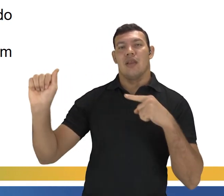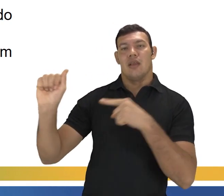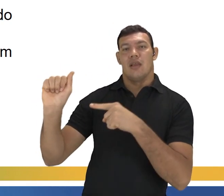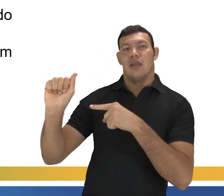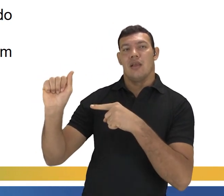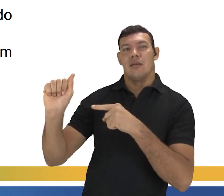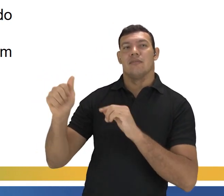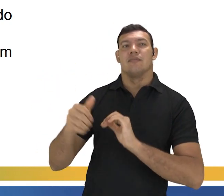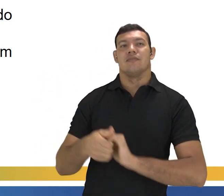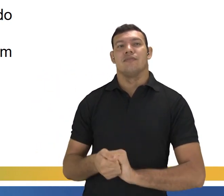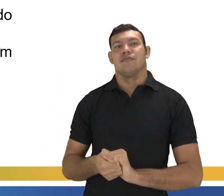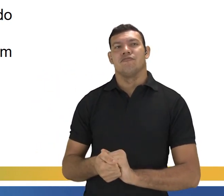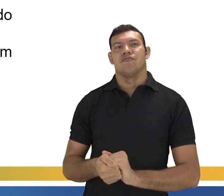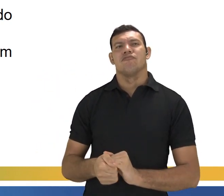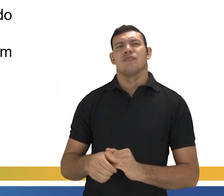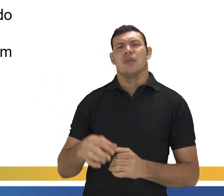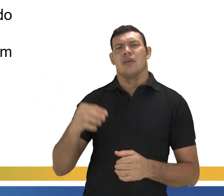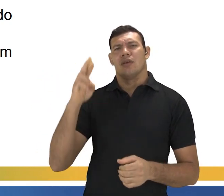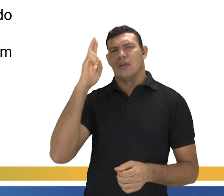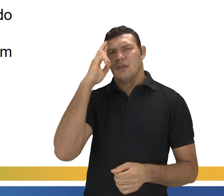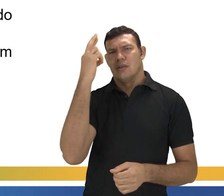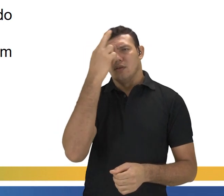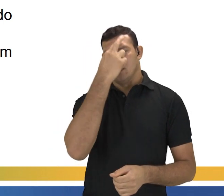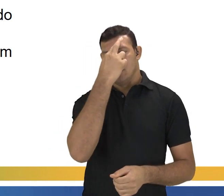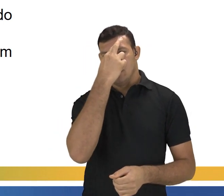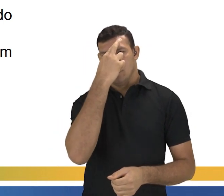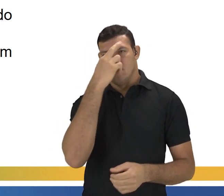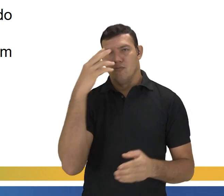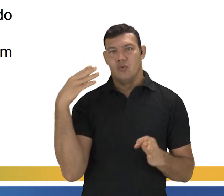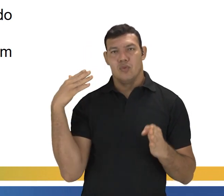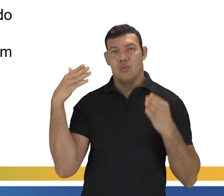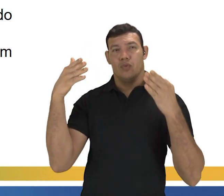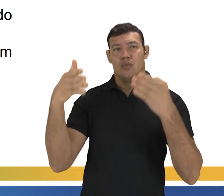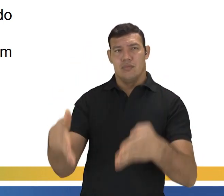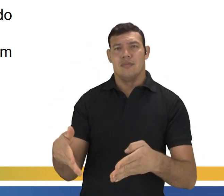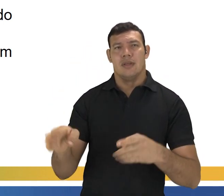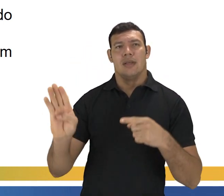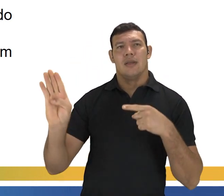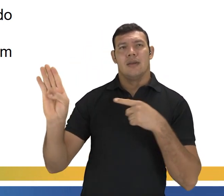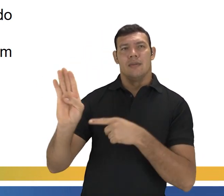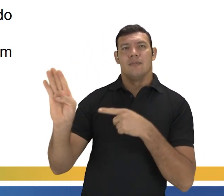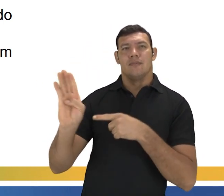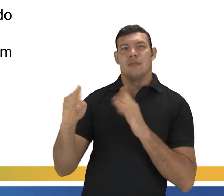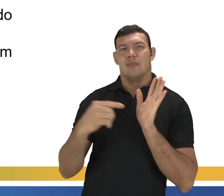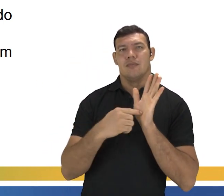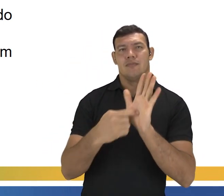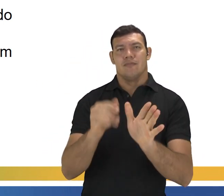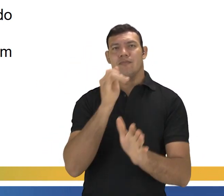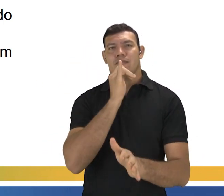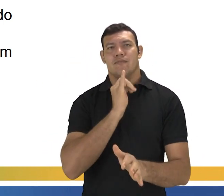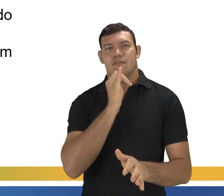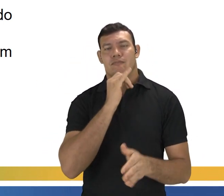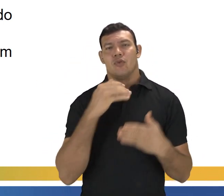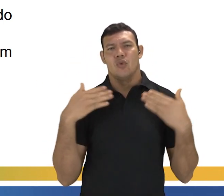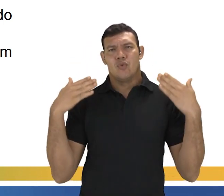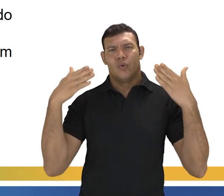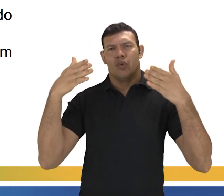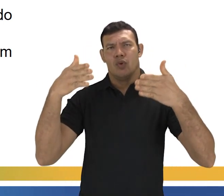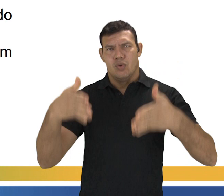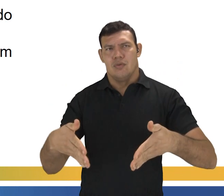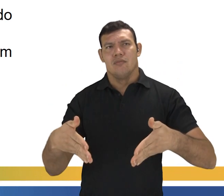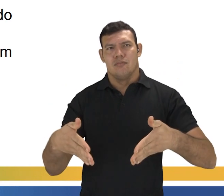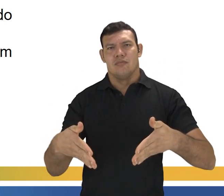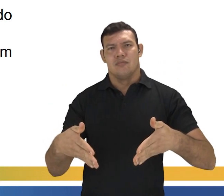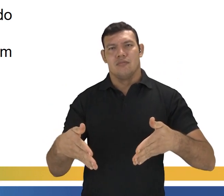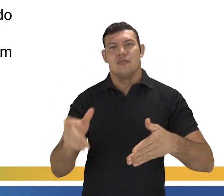histórico. B, se apresenta um exemplo como foco central do parágrafo de desenvolvimento. C, se mostram os